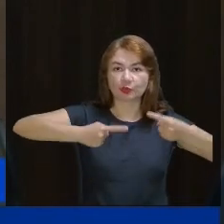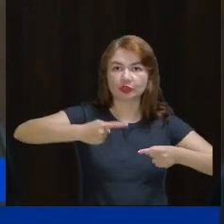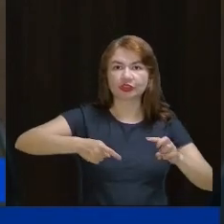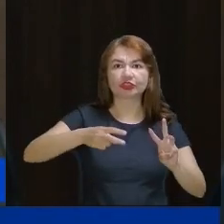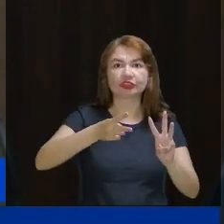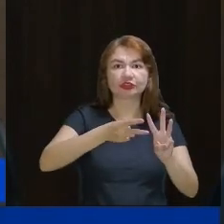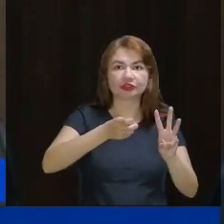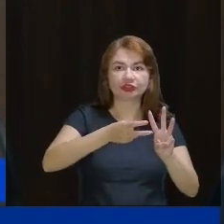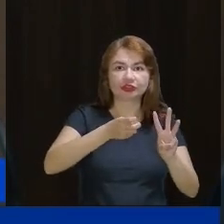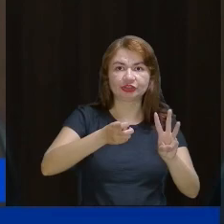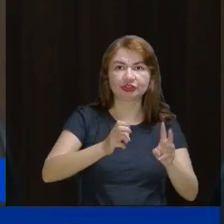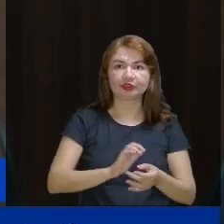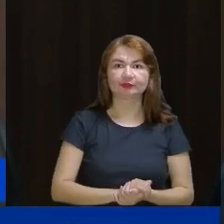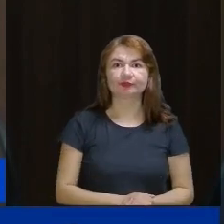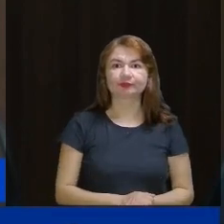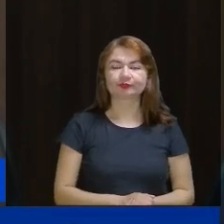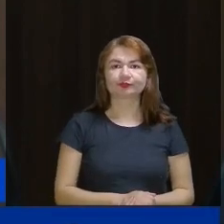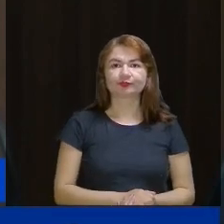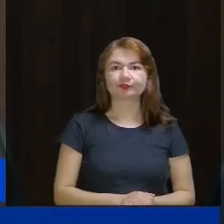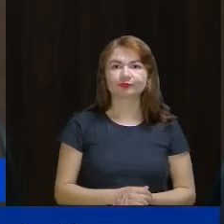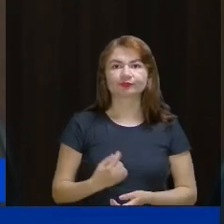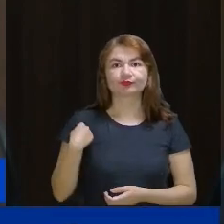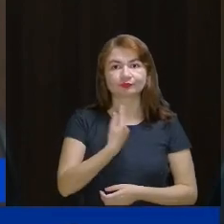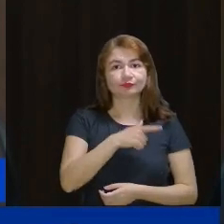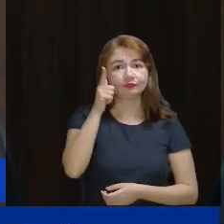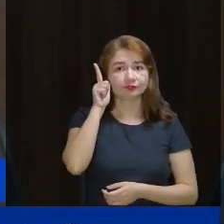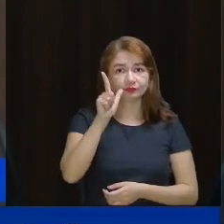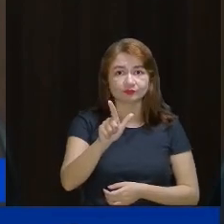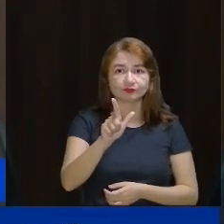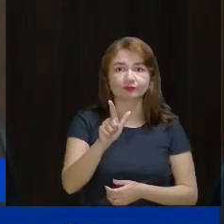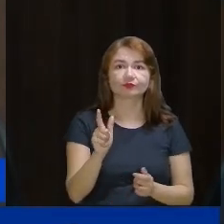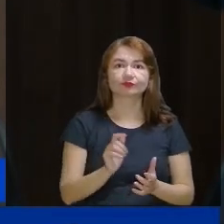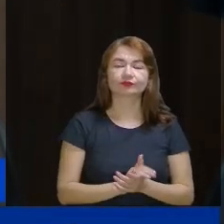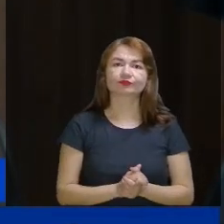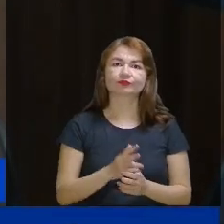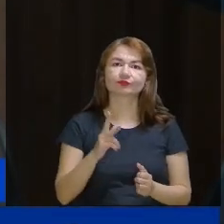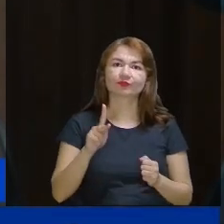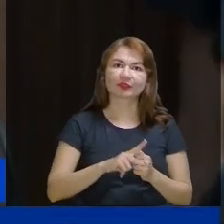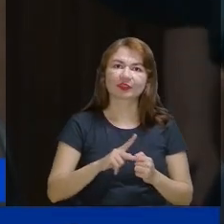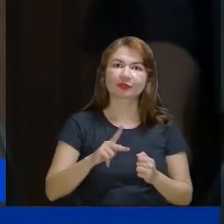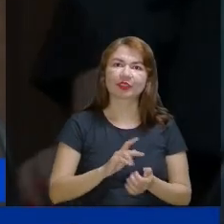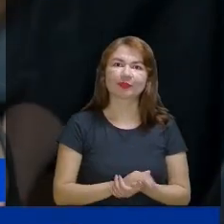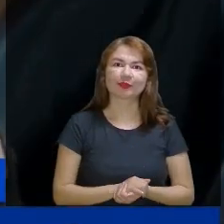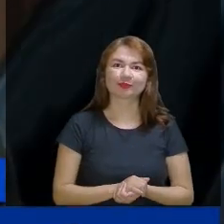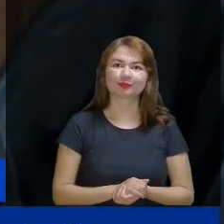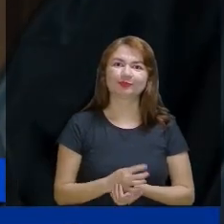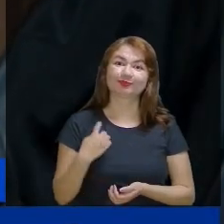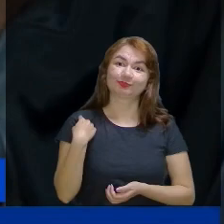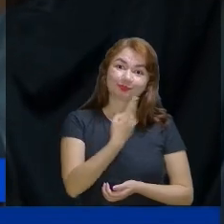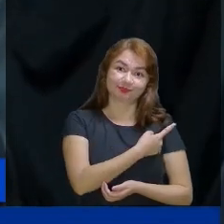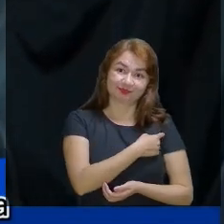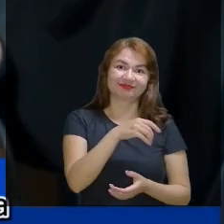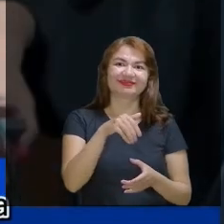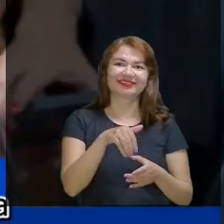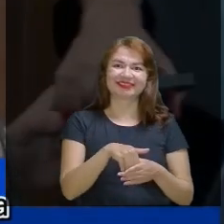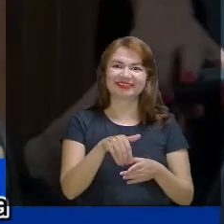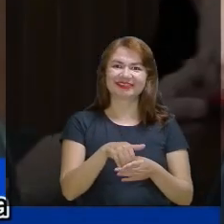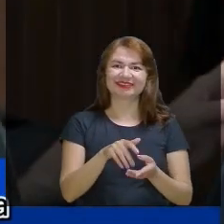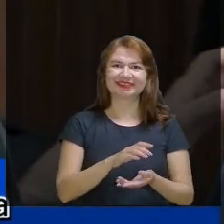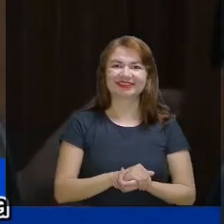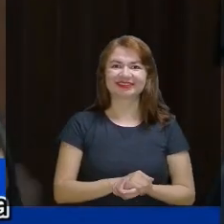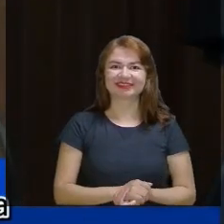indígenas. Para nós ganharmos esse prêmio, precisa da nossa votação.